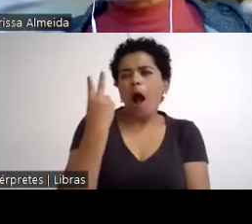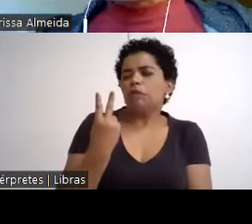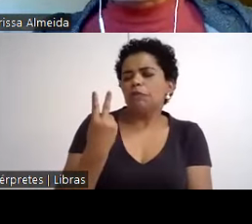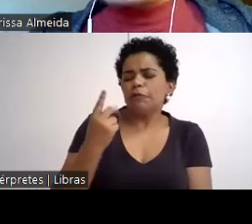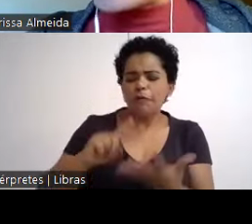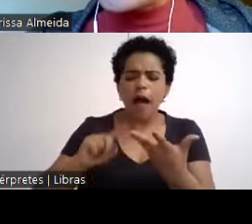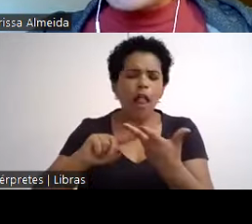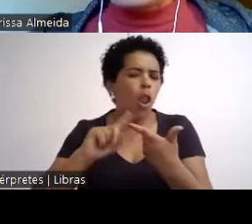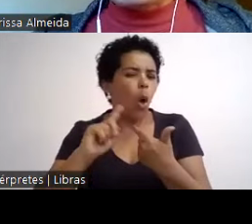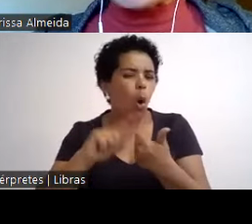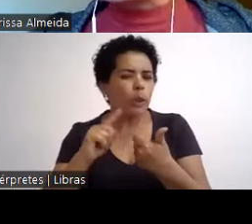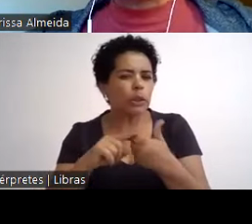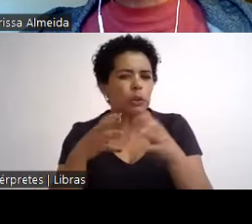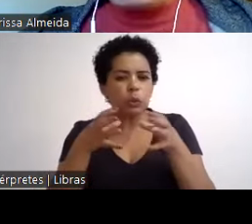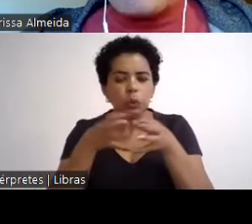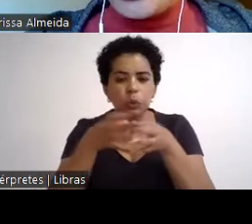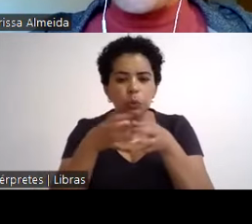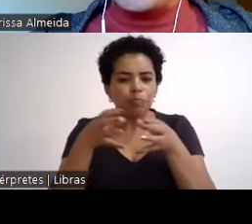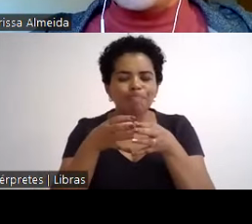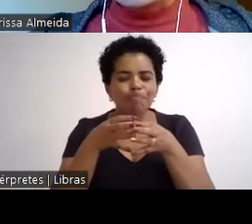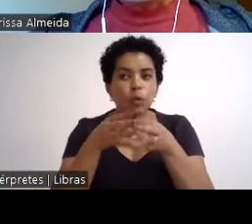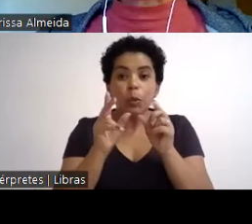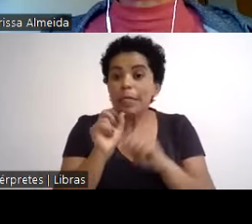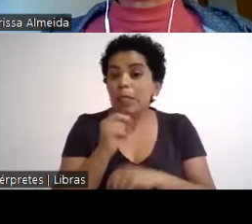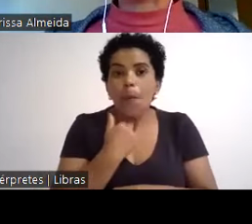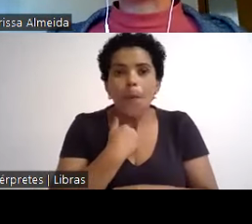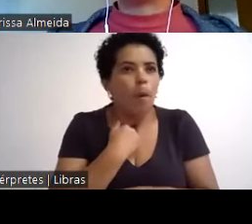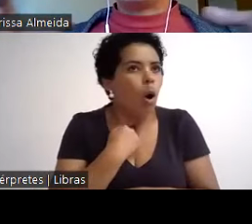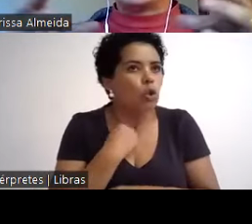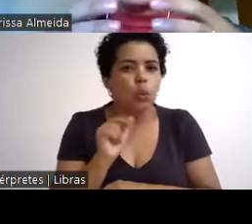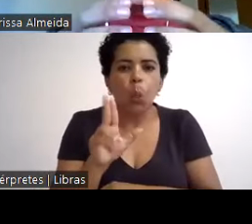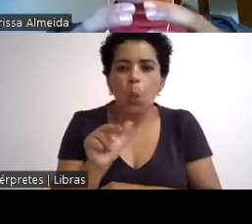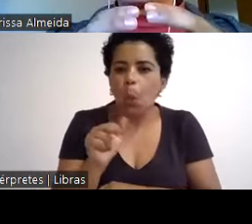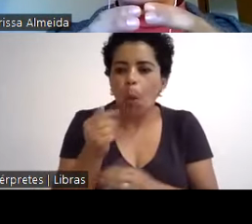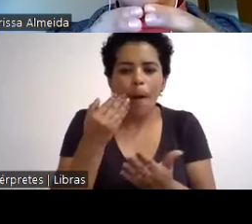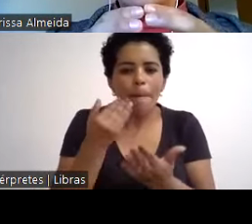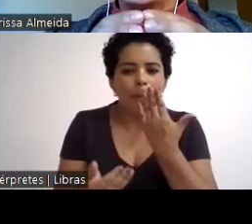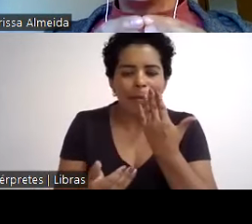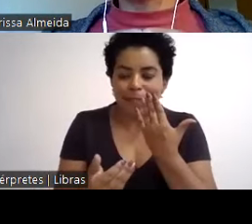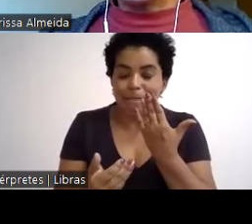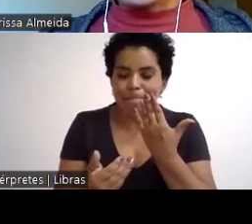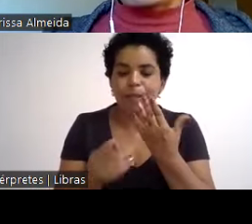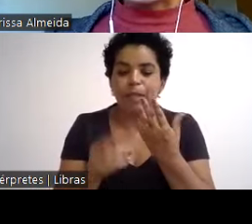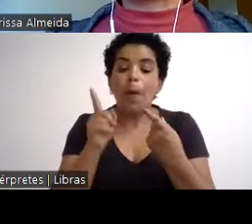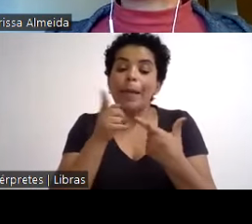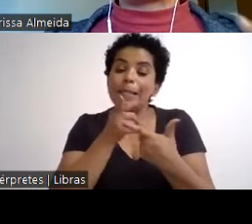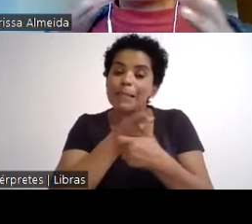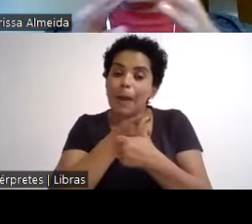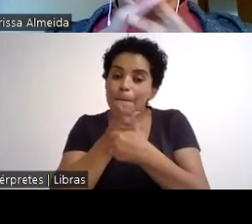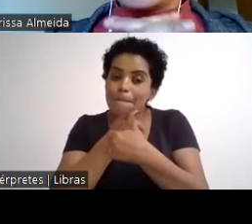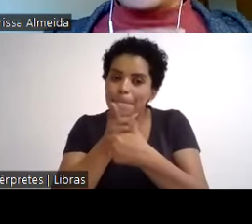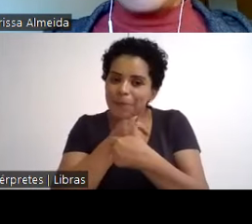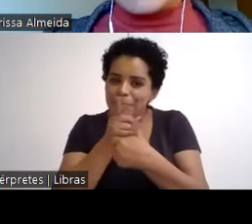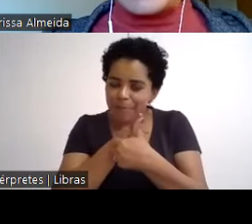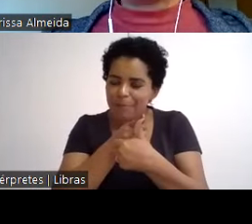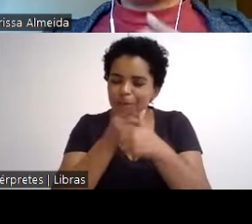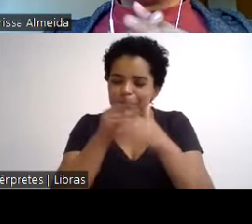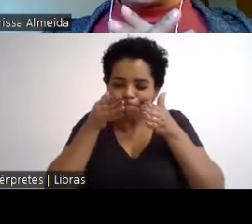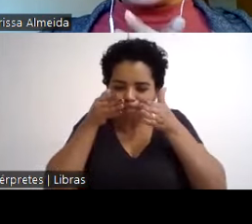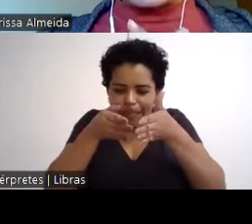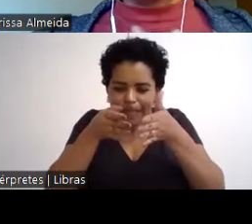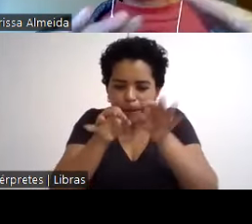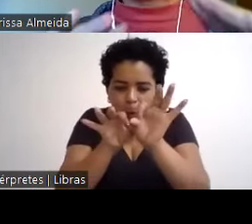não pode perder de vista. Então, esse é o primeiro ponto que precisa estar